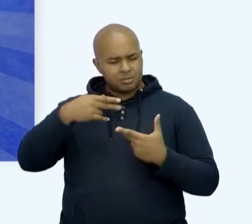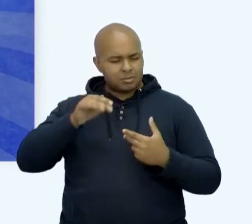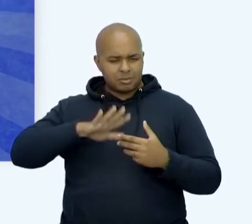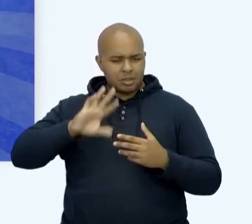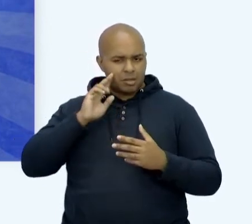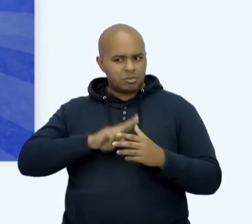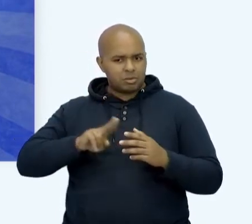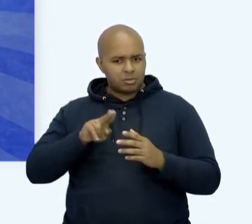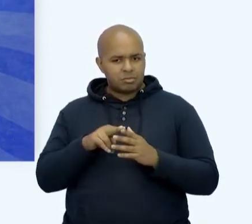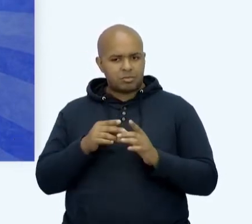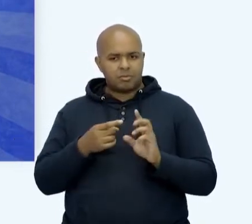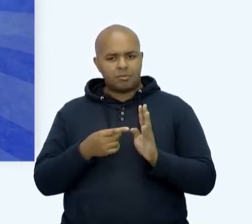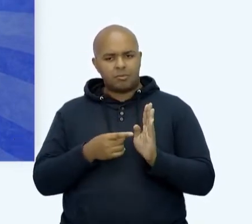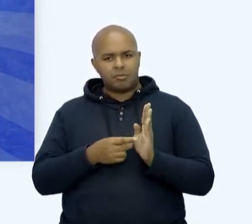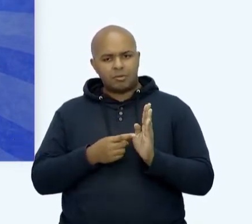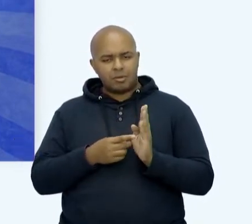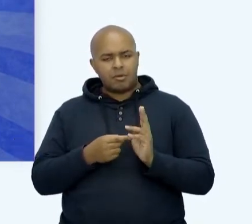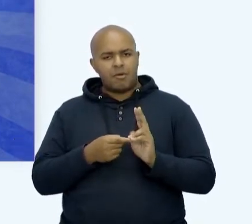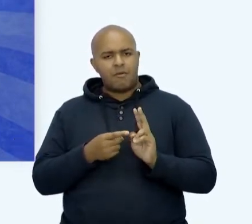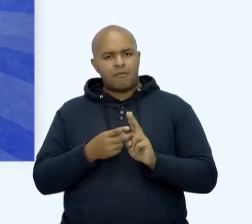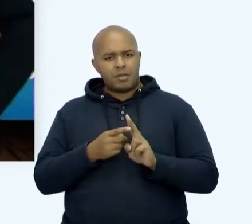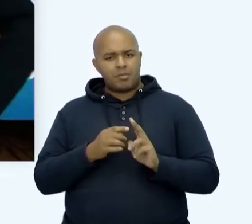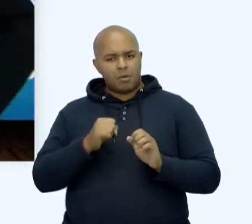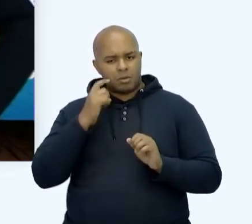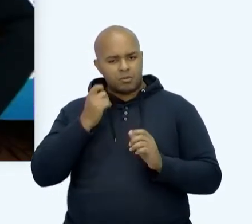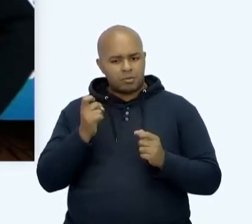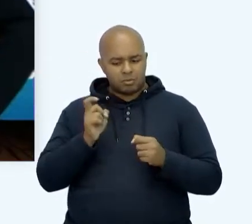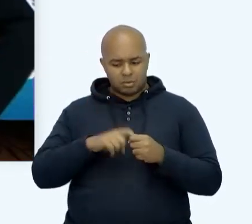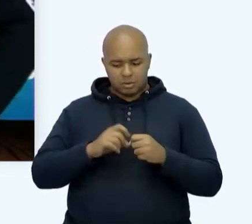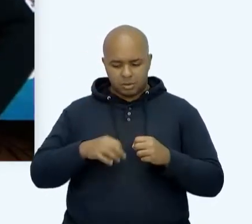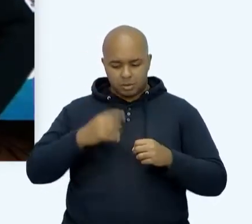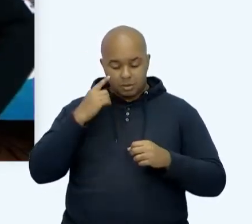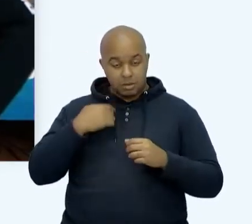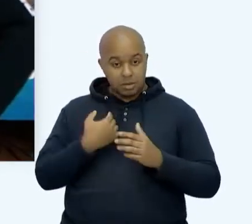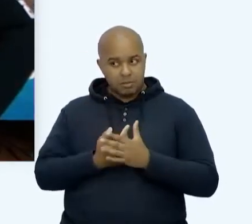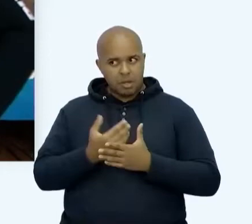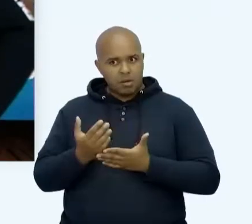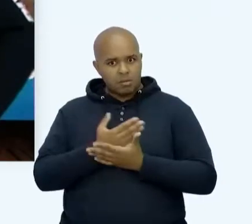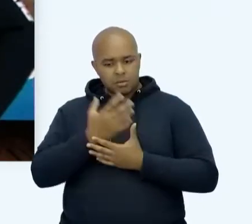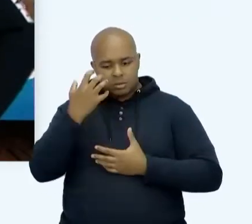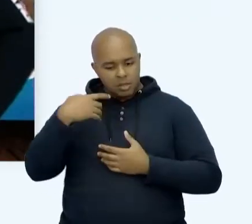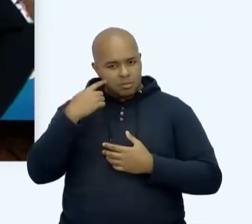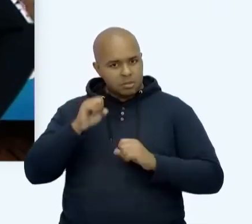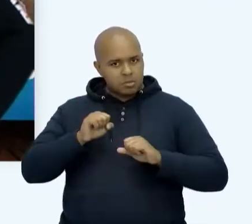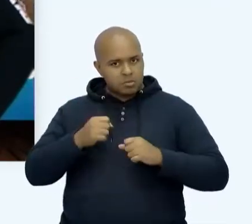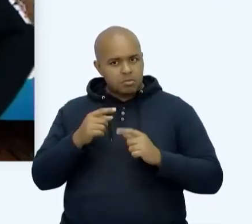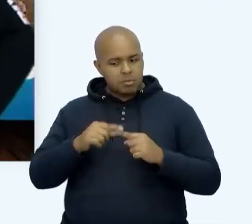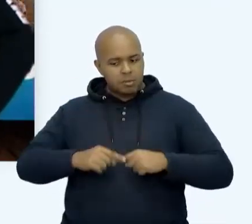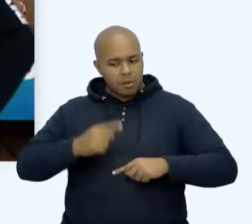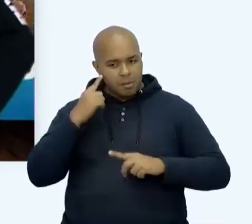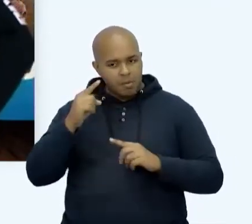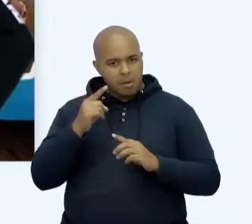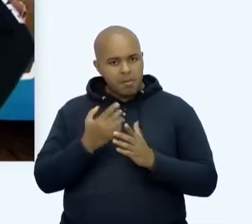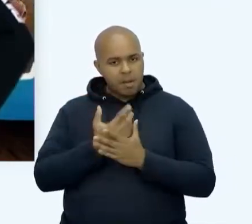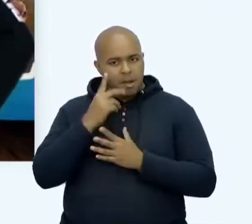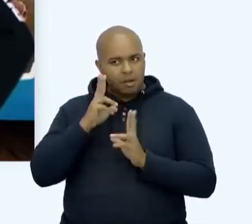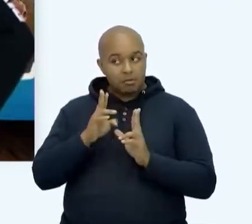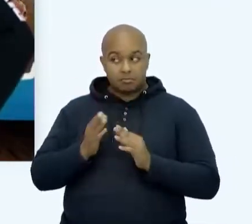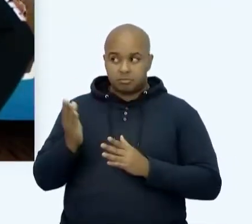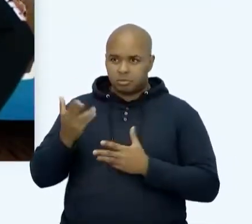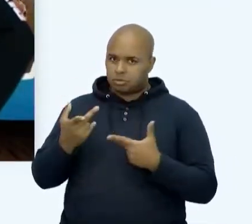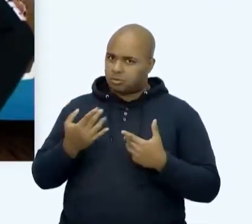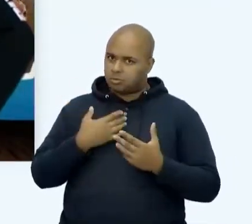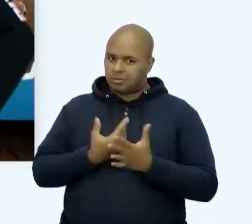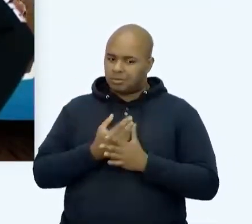incentivando o uso de vidro que pode ser retornável. Atitudes mais sérias devem ser tomadas para que imagens como estas não